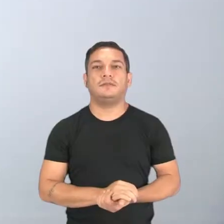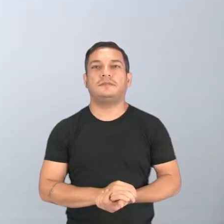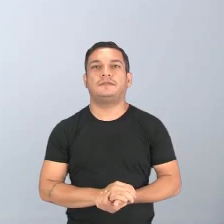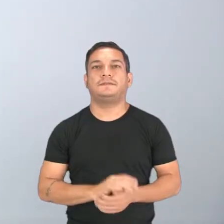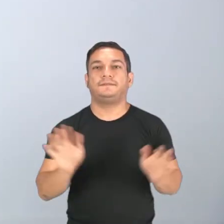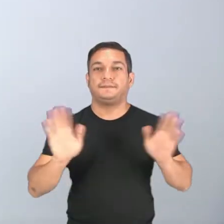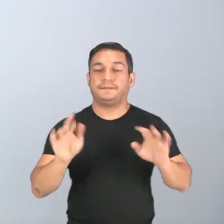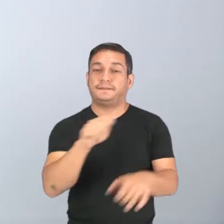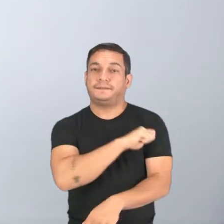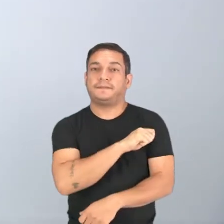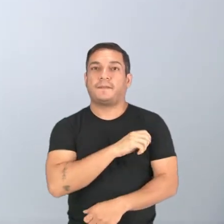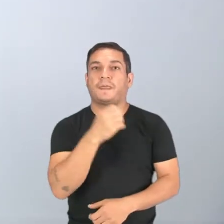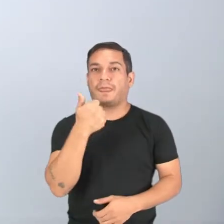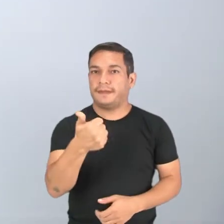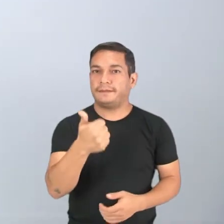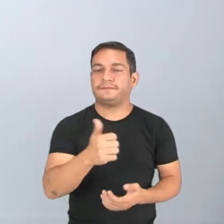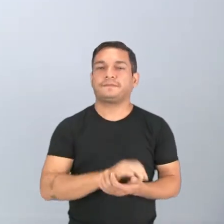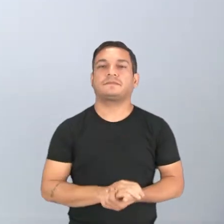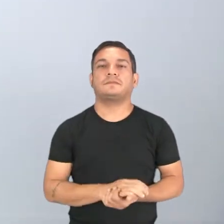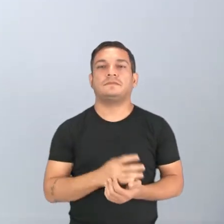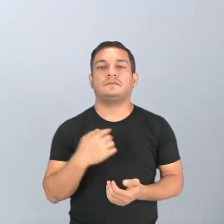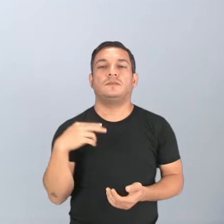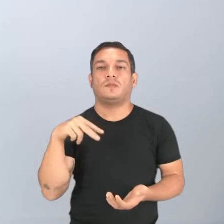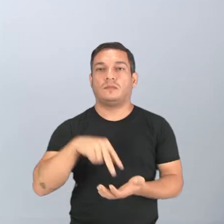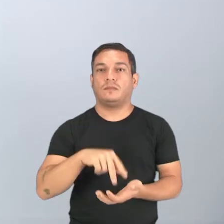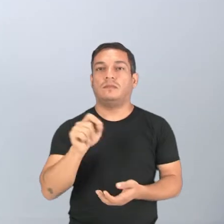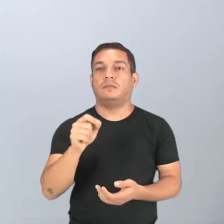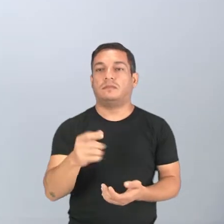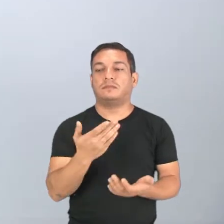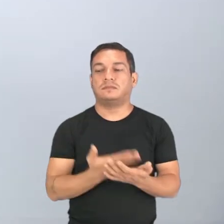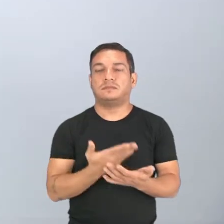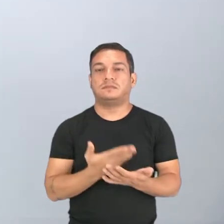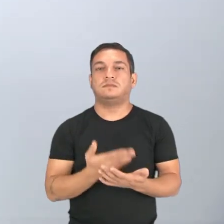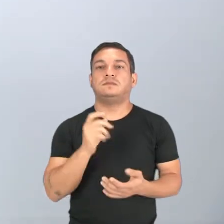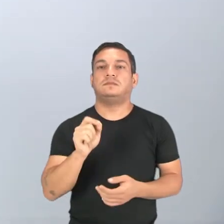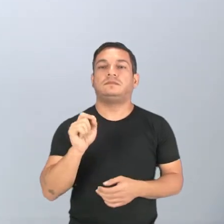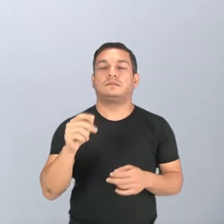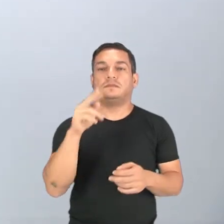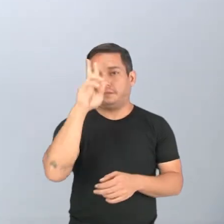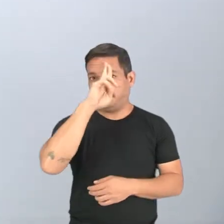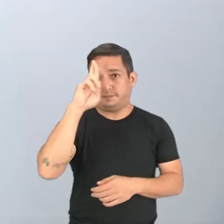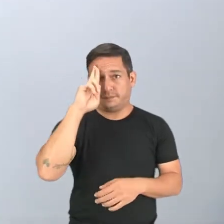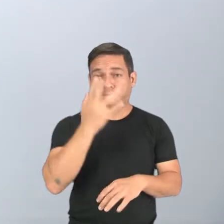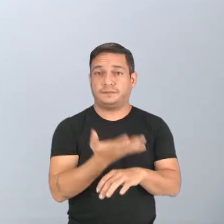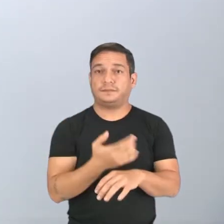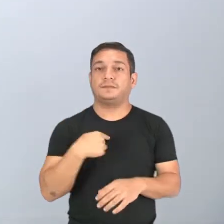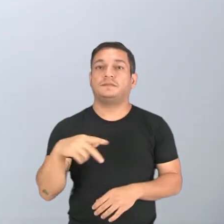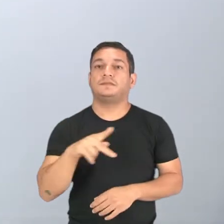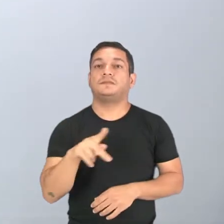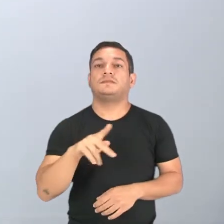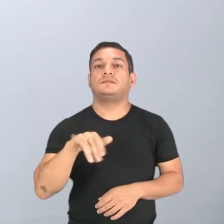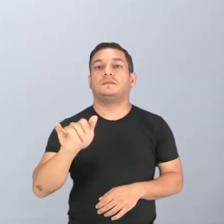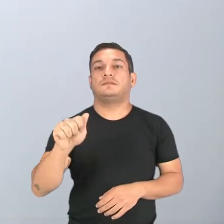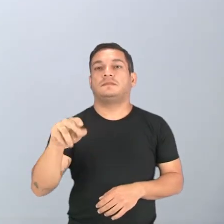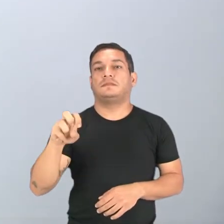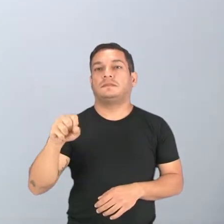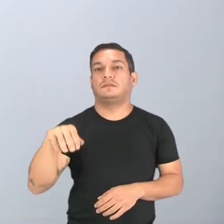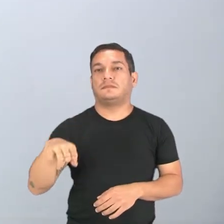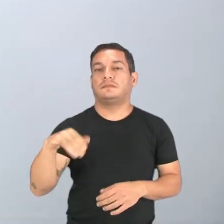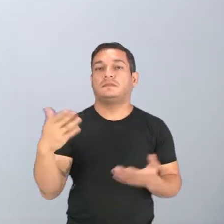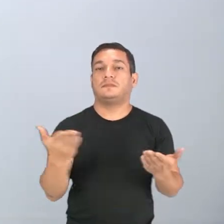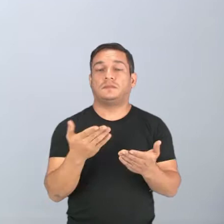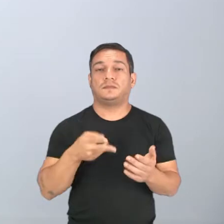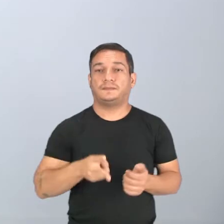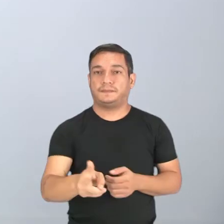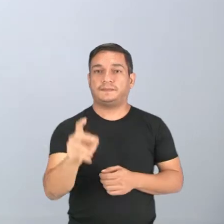Olá, querido aluno, tudo bem com você? Estamos de volta para mais uma aula de História. Eu sou a professora Yasmin e hoje nós